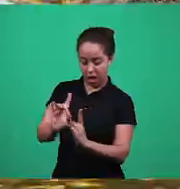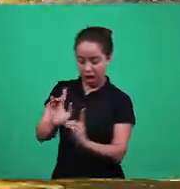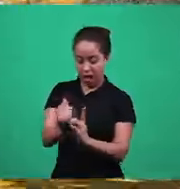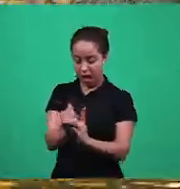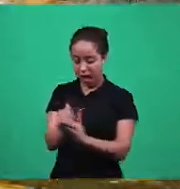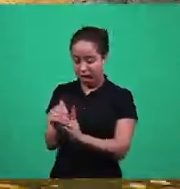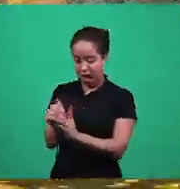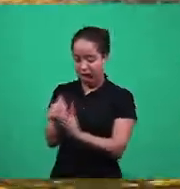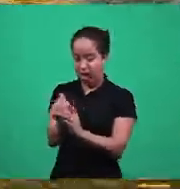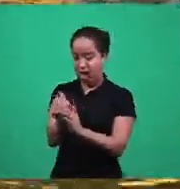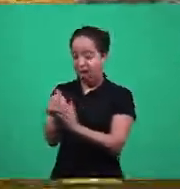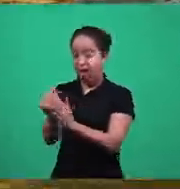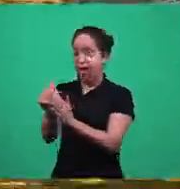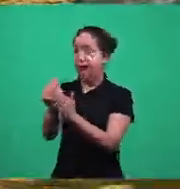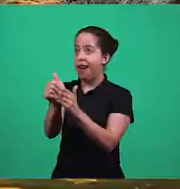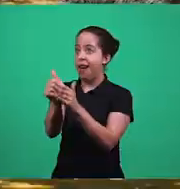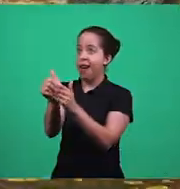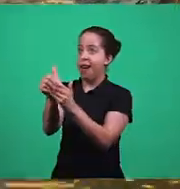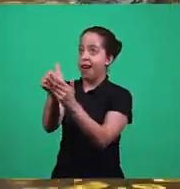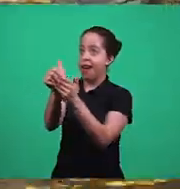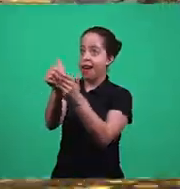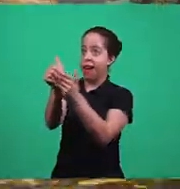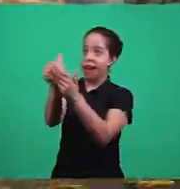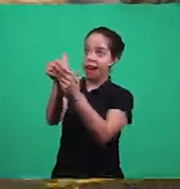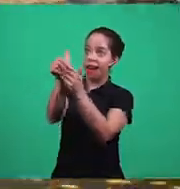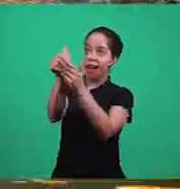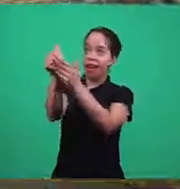guiará e me